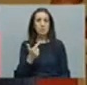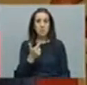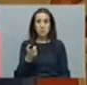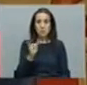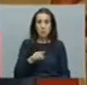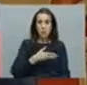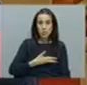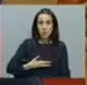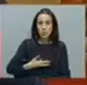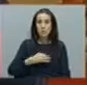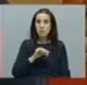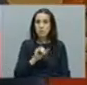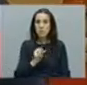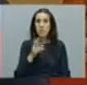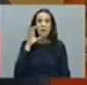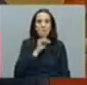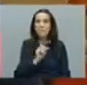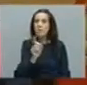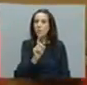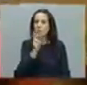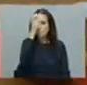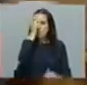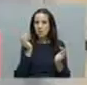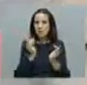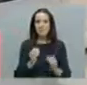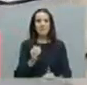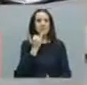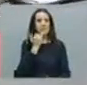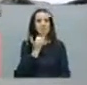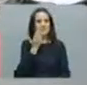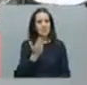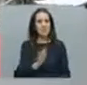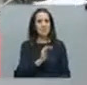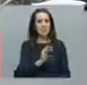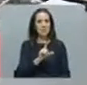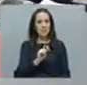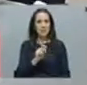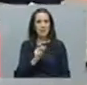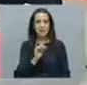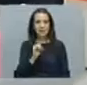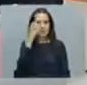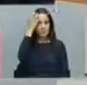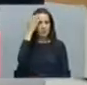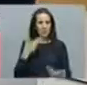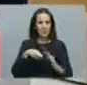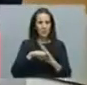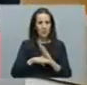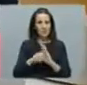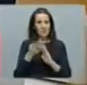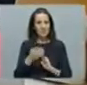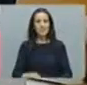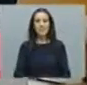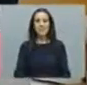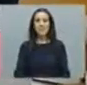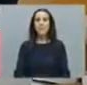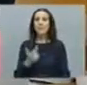Miguel, voltamos já. Não como um cabrito todo. Filipe Aires, o nosso chefe hoje no programa. Agora nós. Bom, e agora